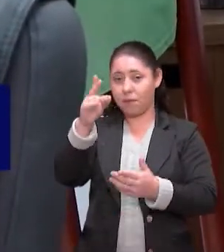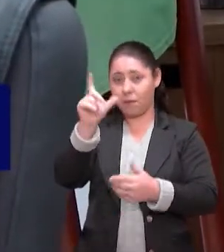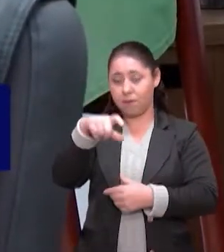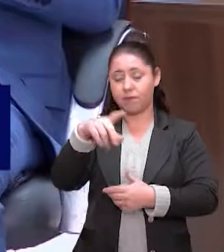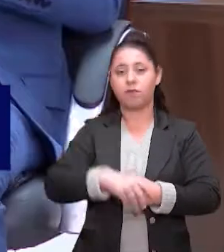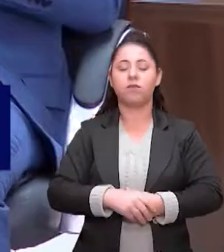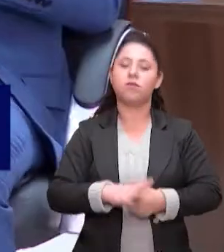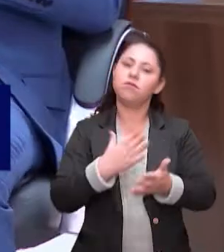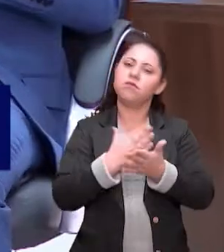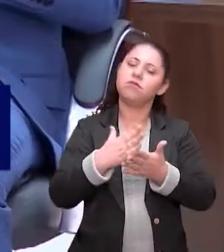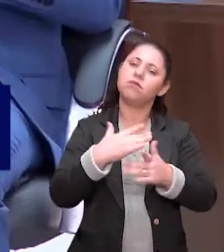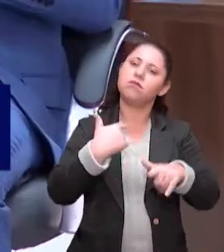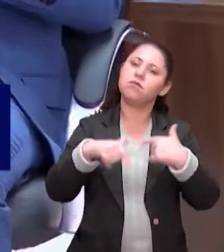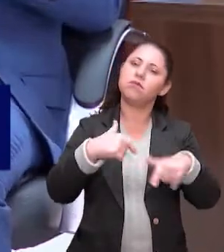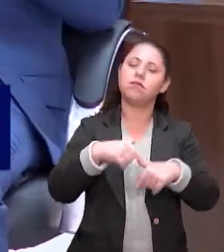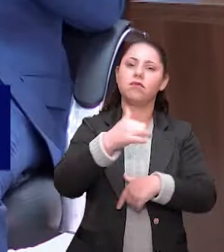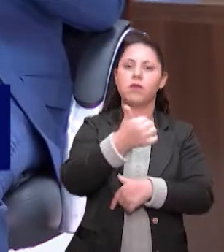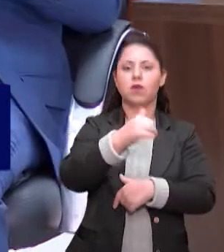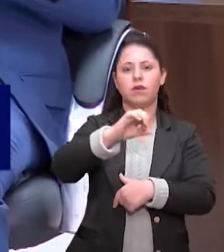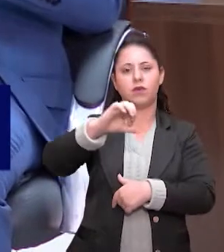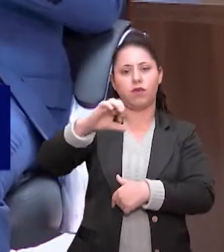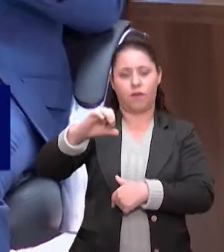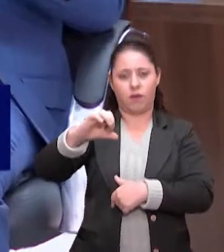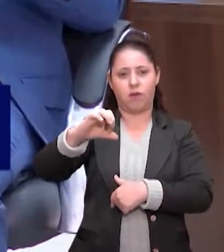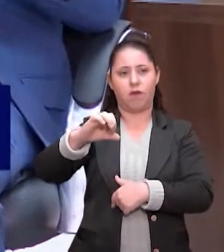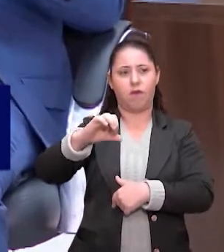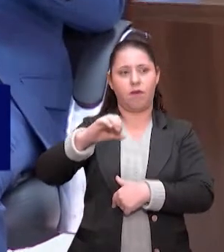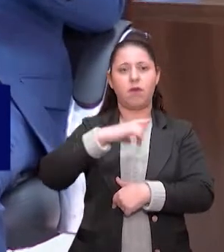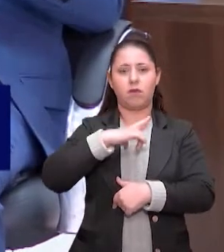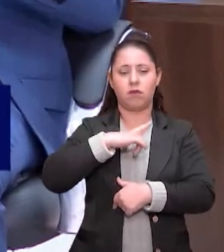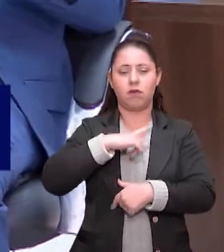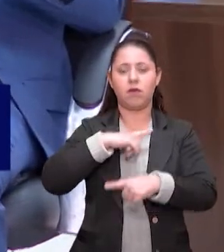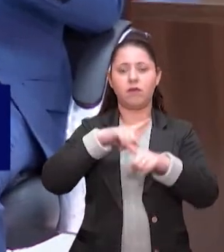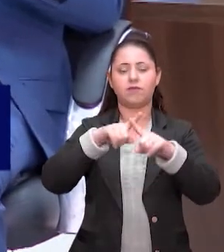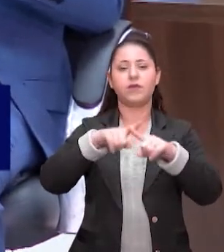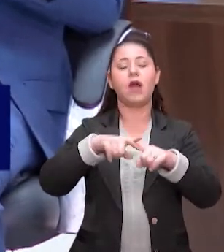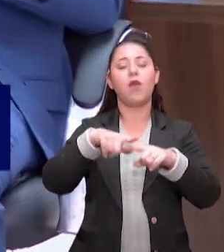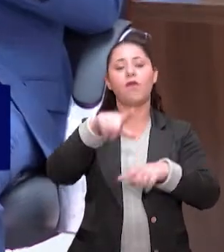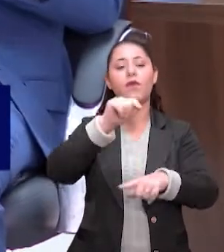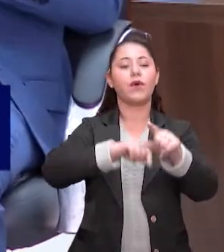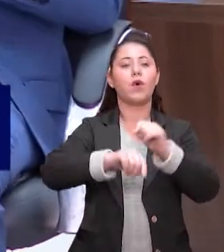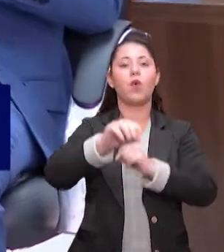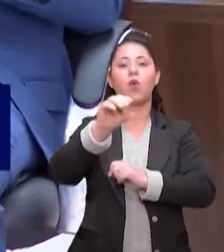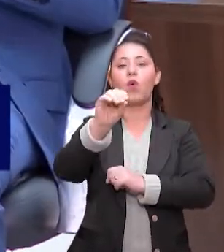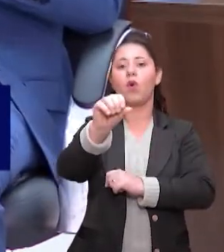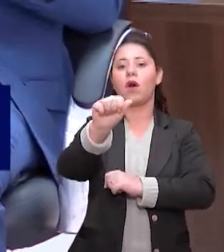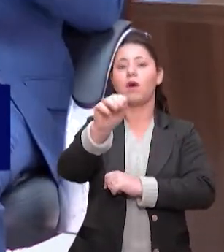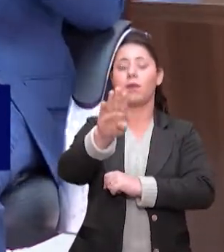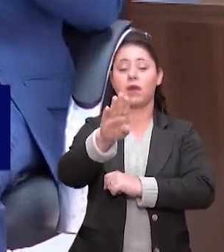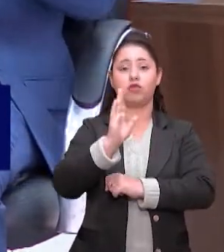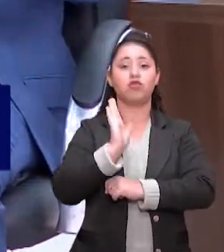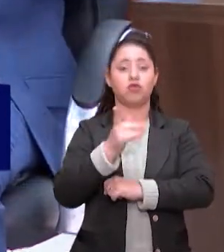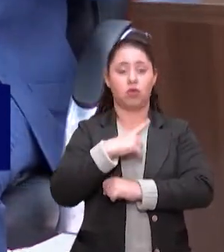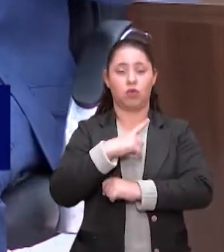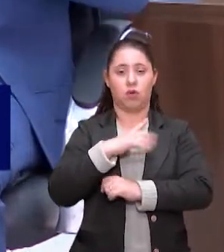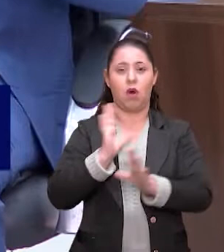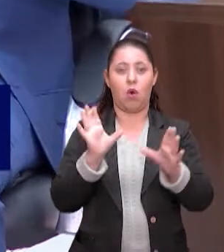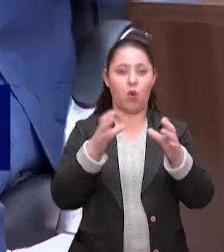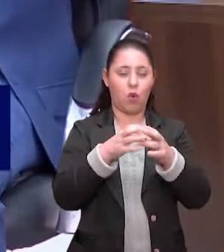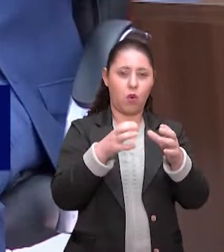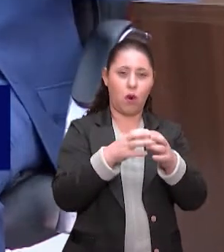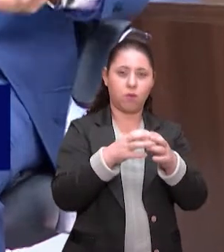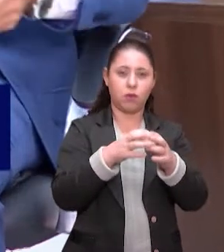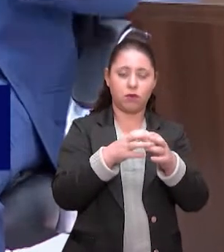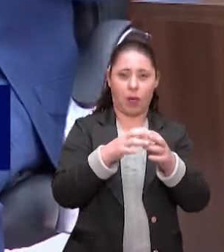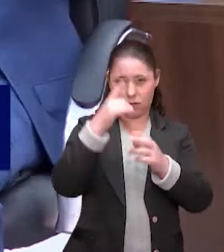fevereiro de 99, e logo que eu comecei a advogar em seguida, teve uma eleição de OAB, e eu já gostava de participar de diretório